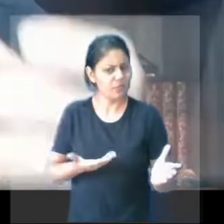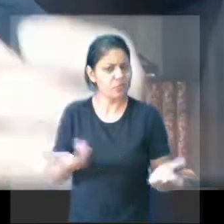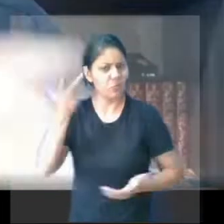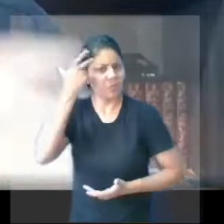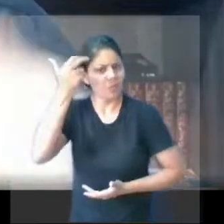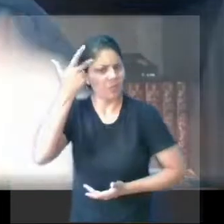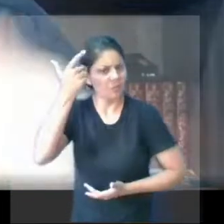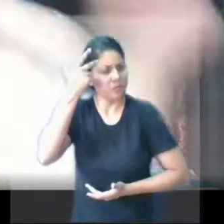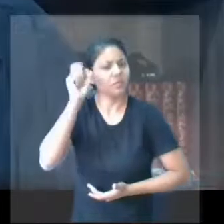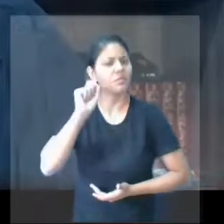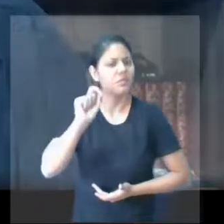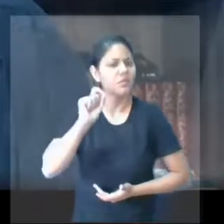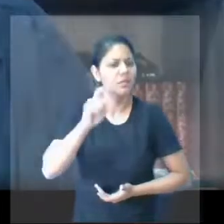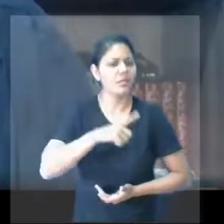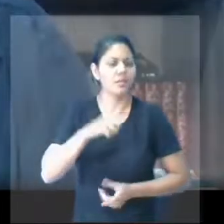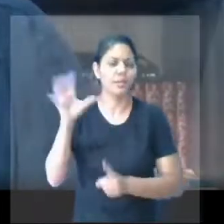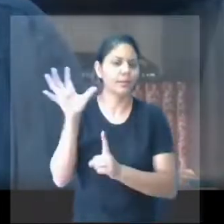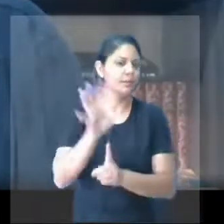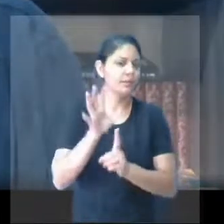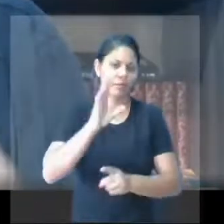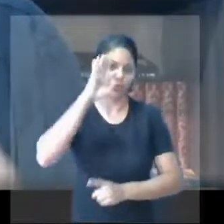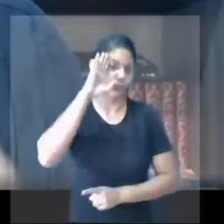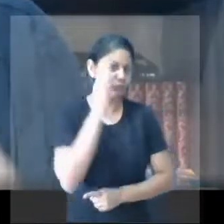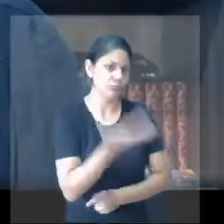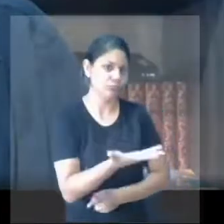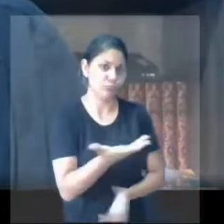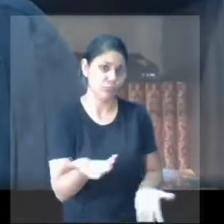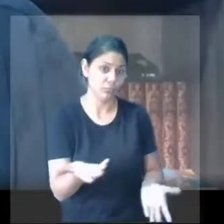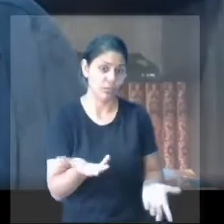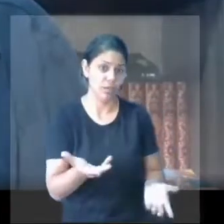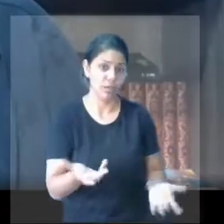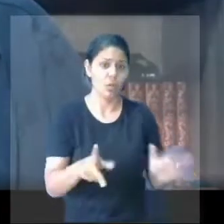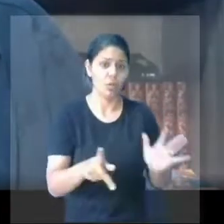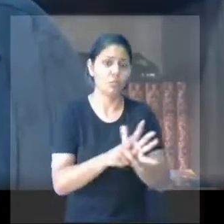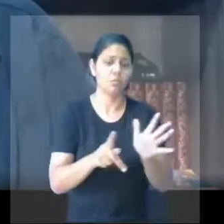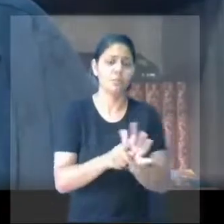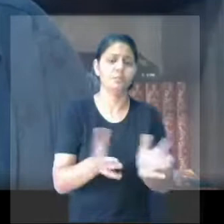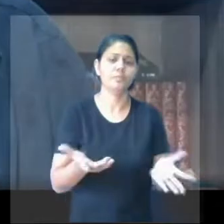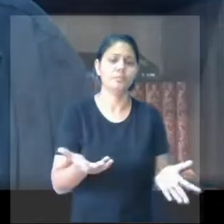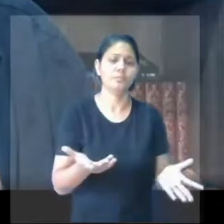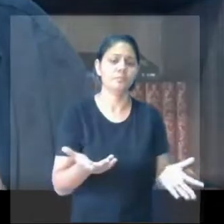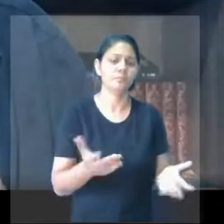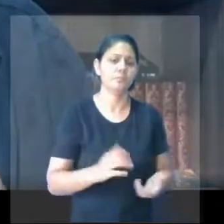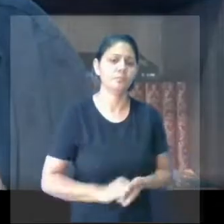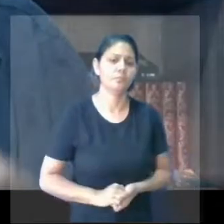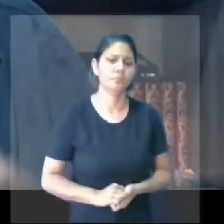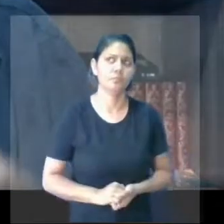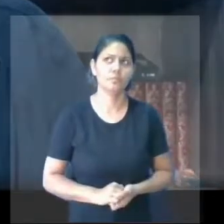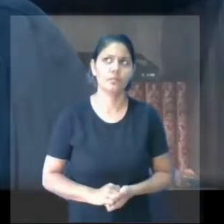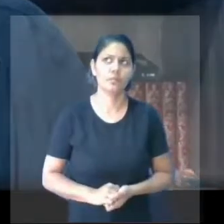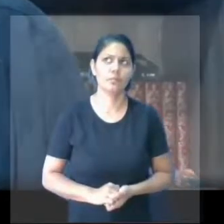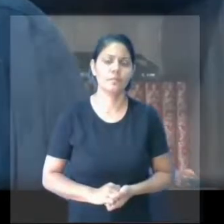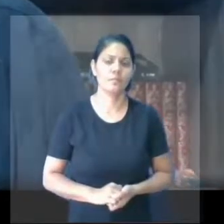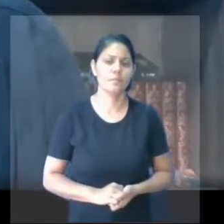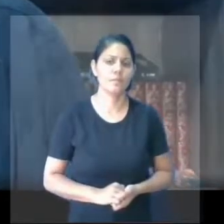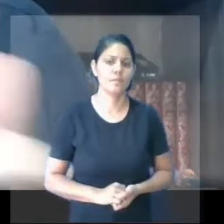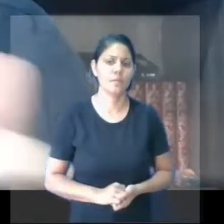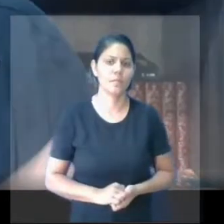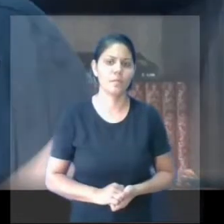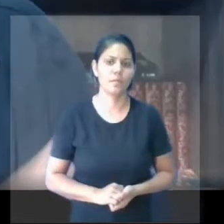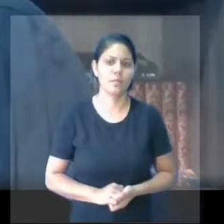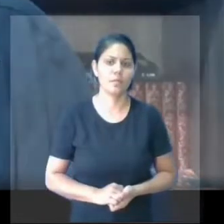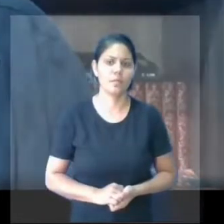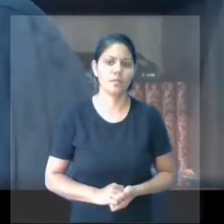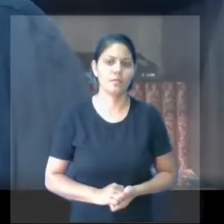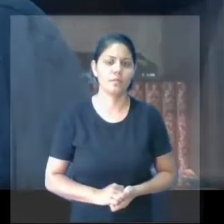clássico ele é uma obra que influencia, não necessariamente uma obra que forma um